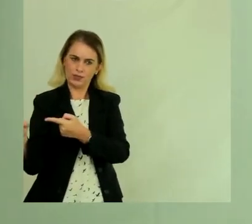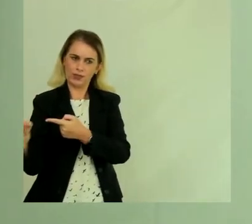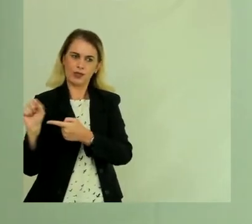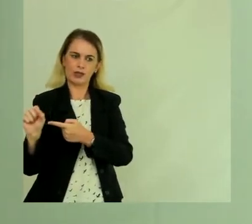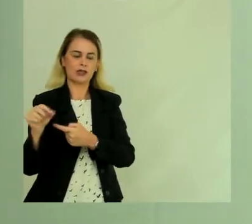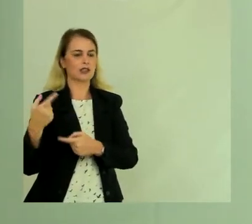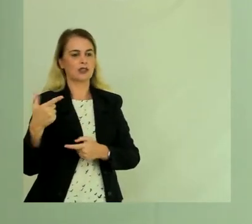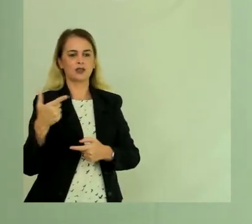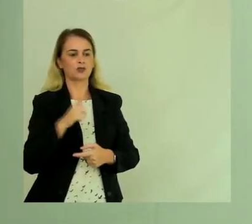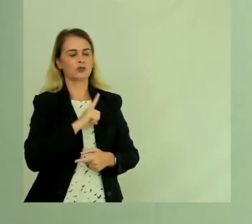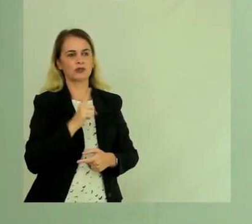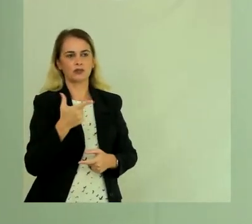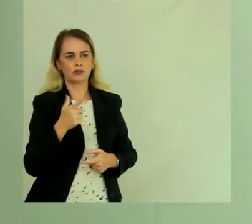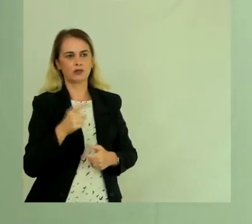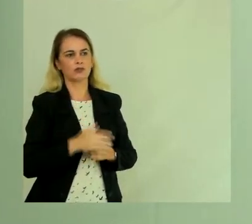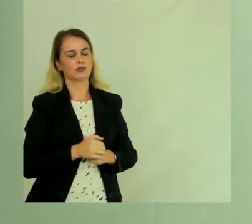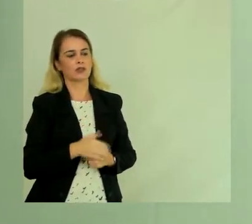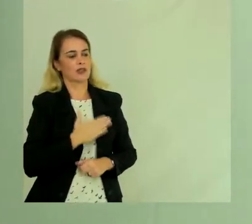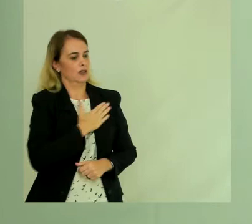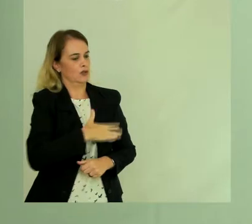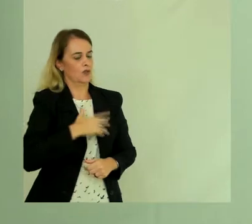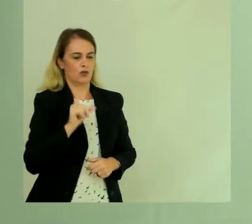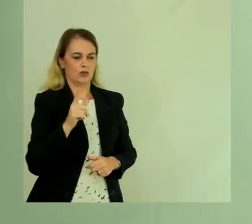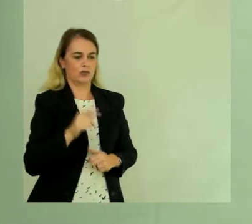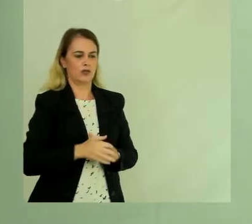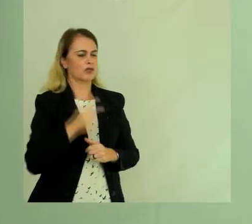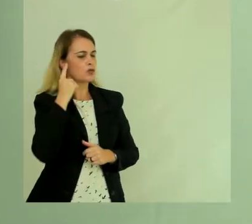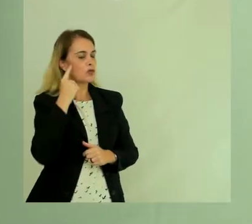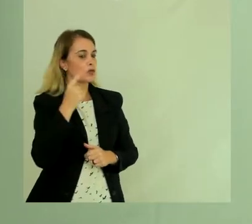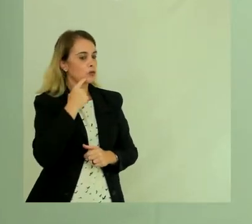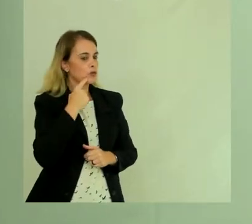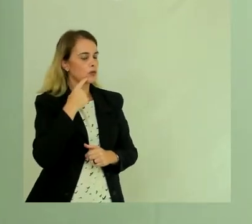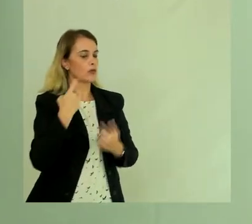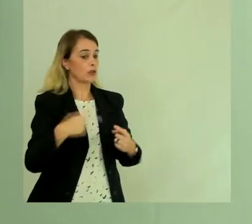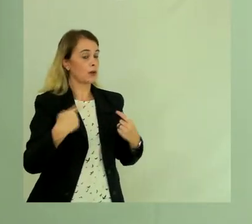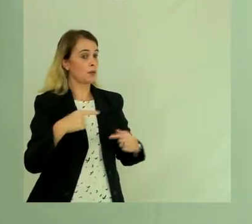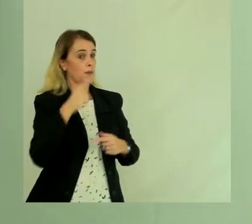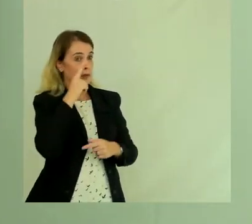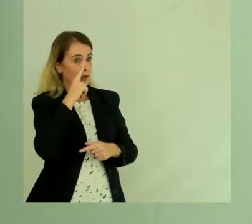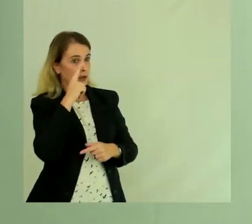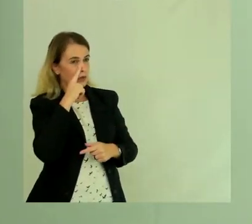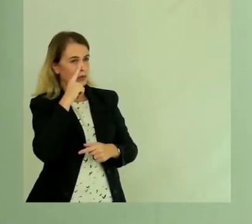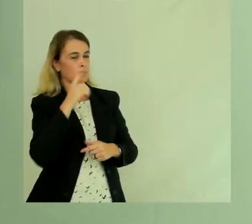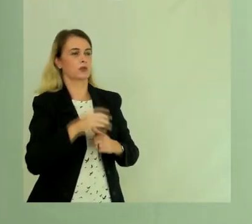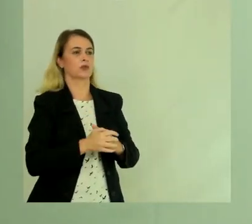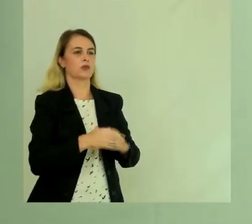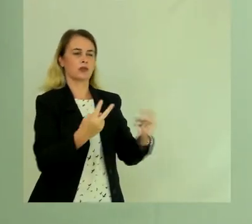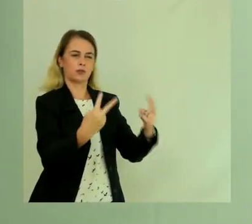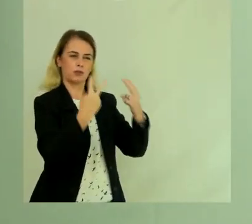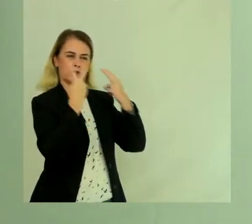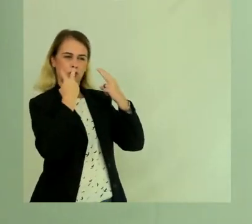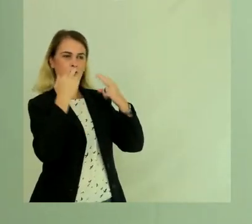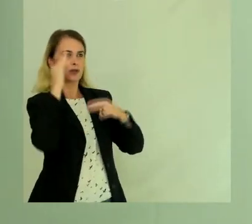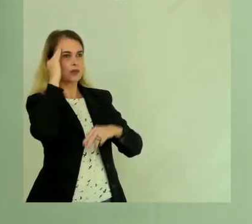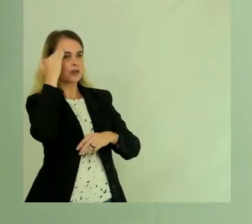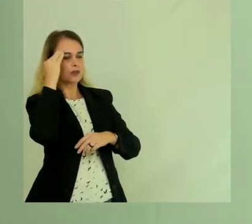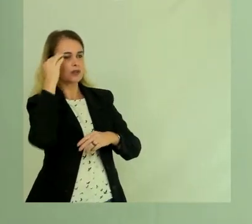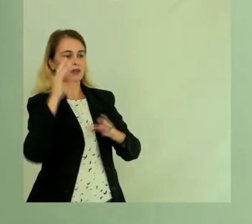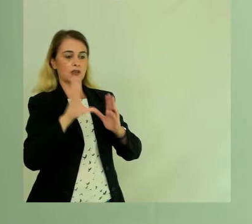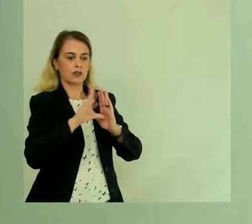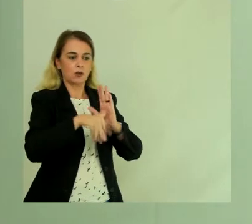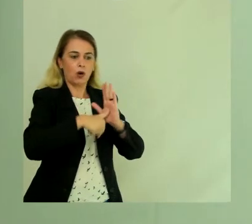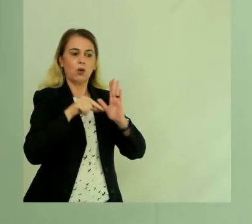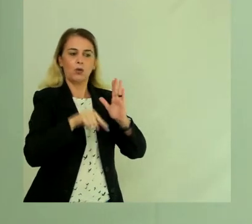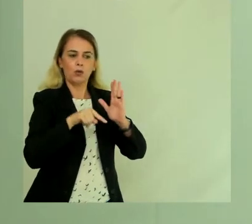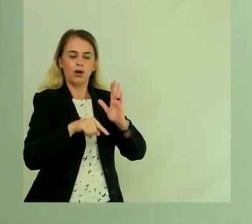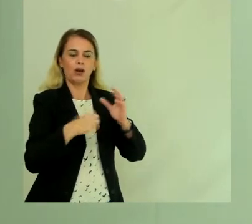daquele lacrezinho, né, falando que ele é surdo, por ele achar que é até perigoso, né? Muitas das vezes a gente não se atenta a